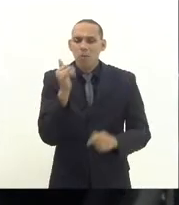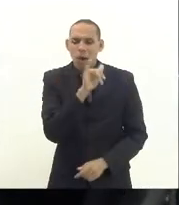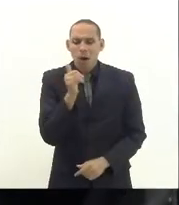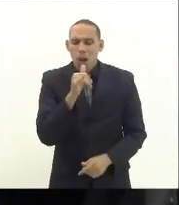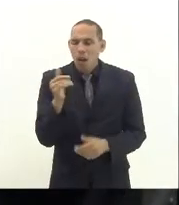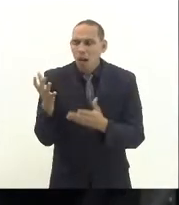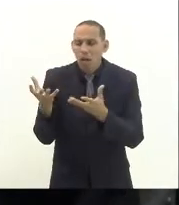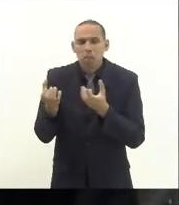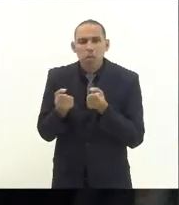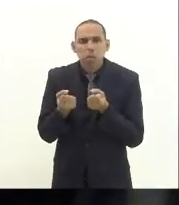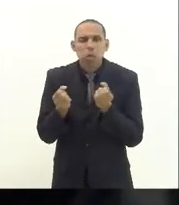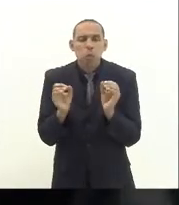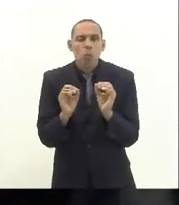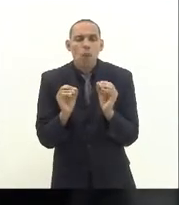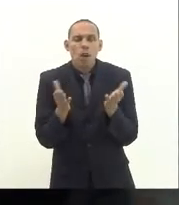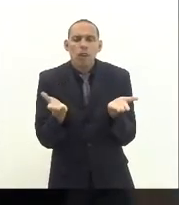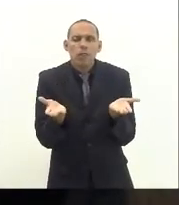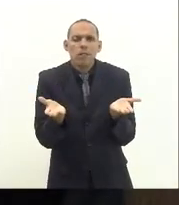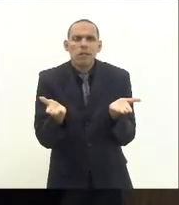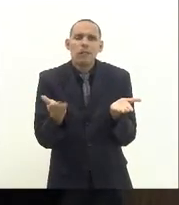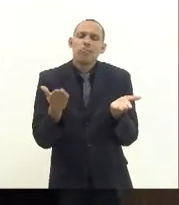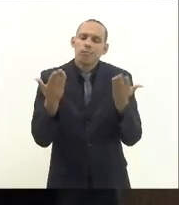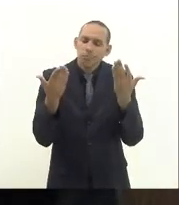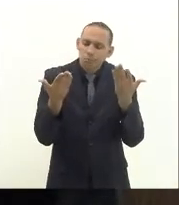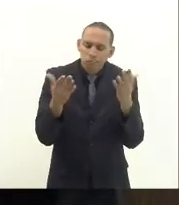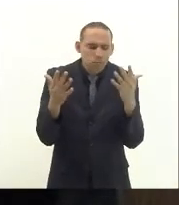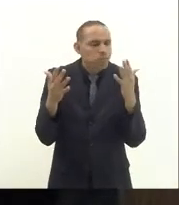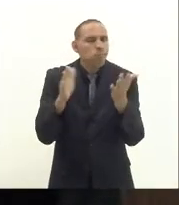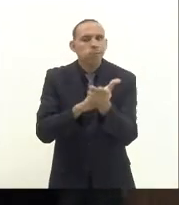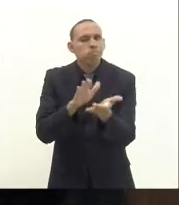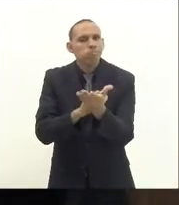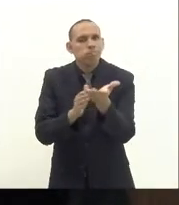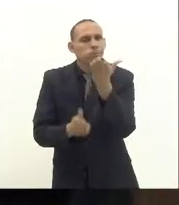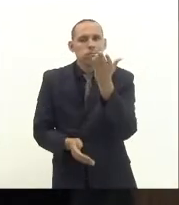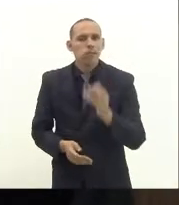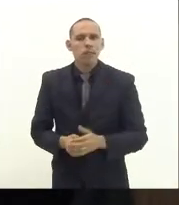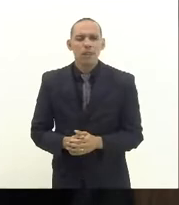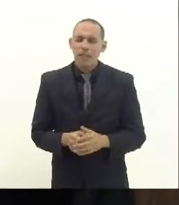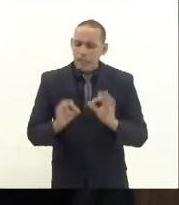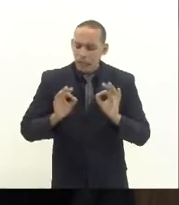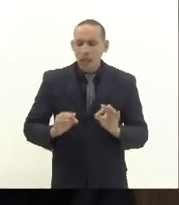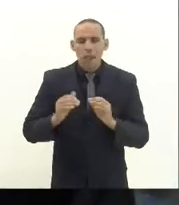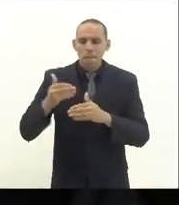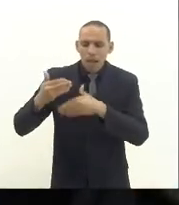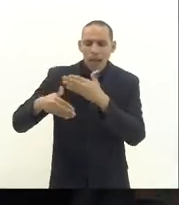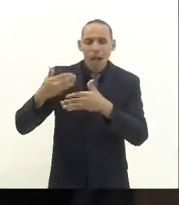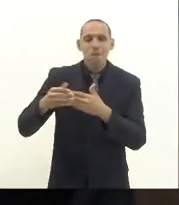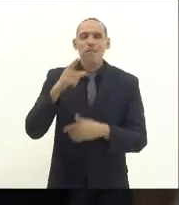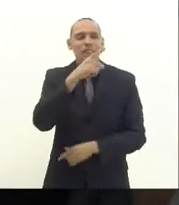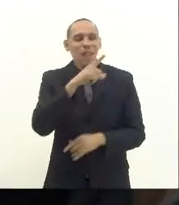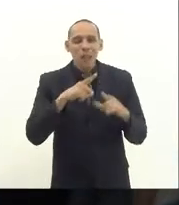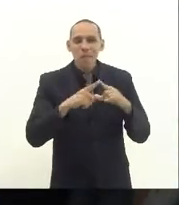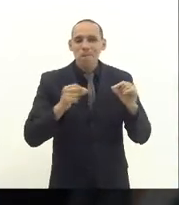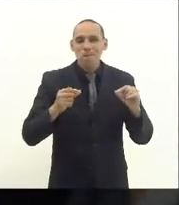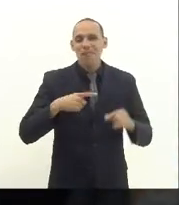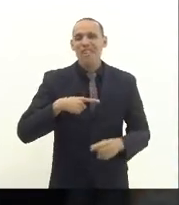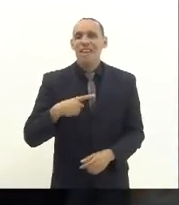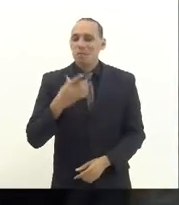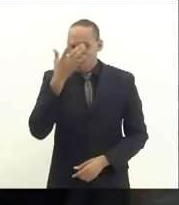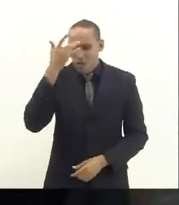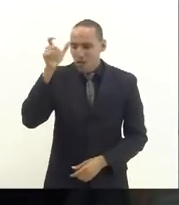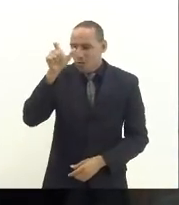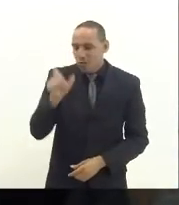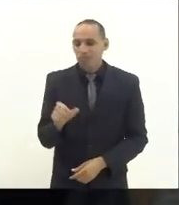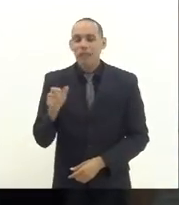elétrica quero parabenizar o senhor e tenho certeza que em breve teremos em Brasília uma pessoa que vai entender